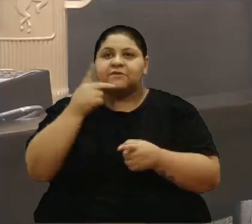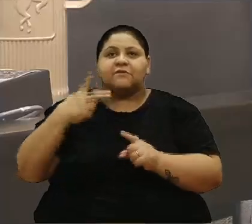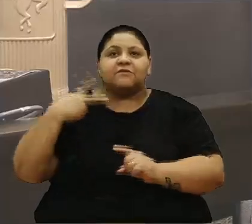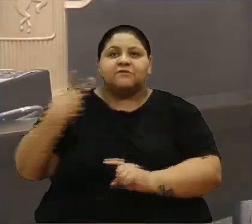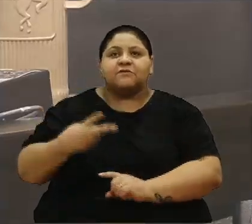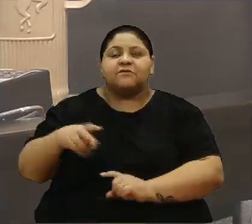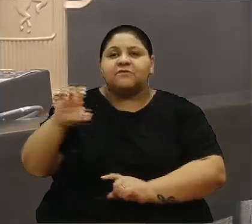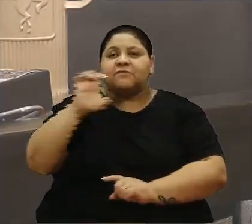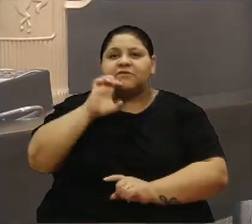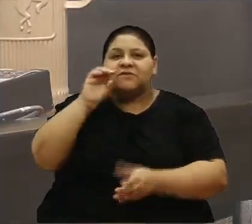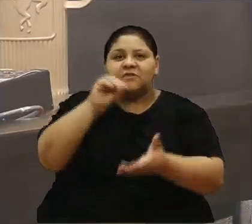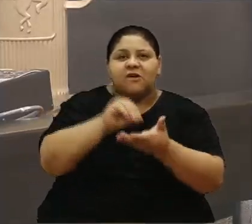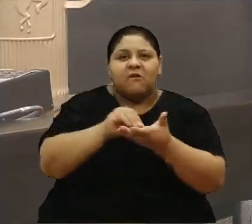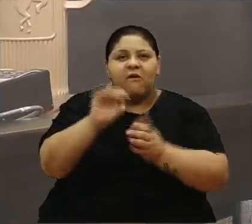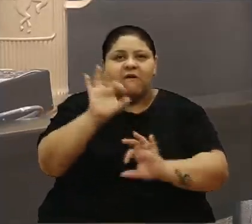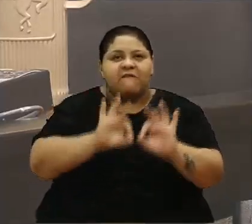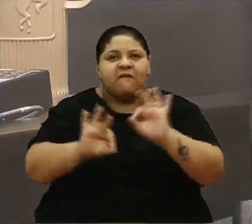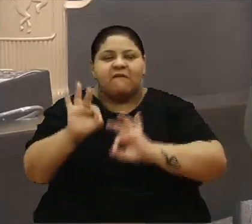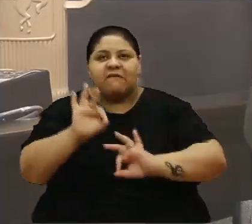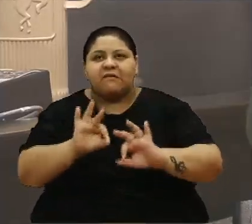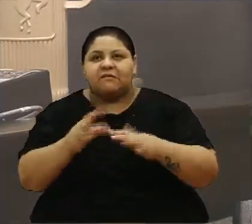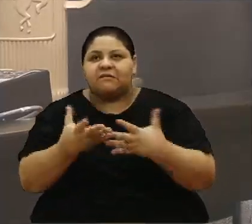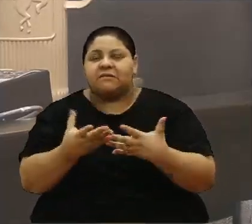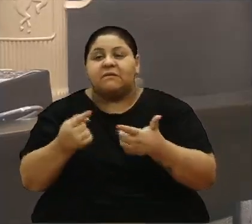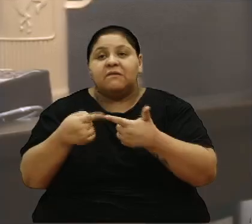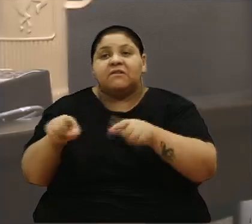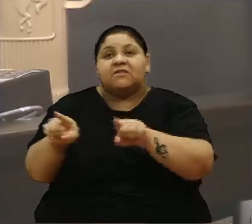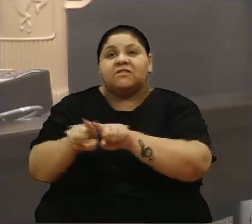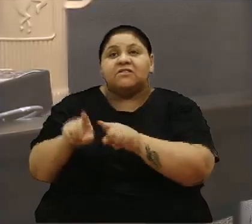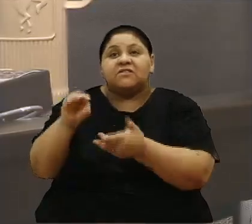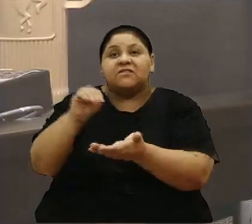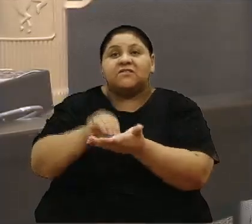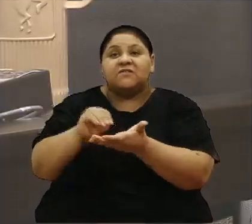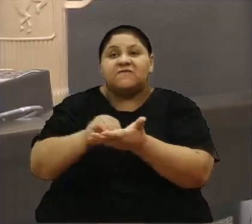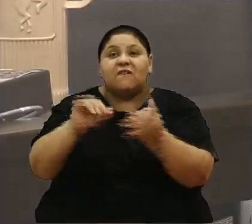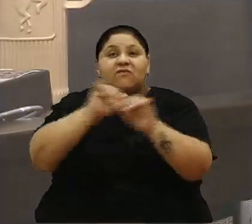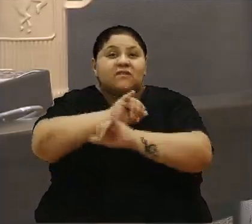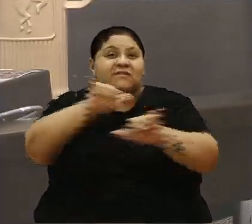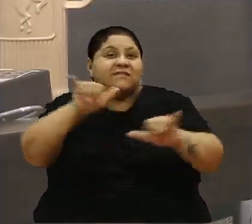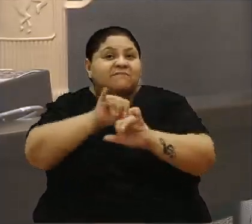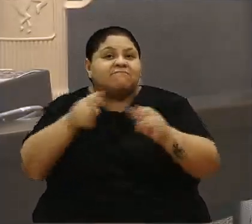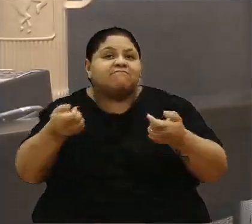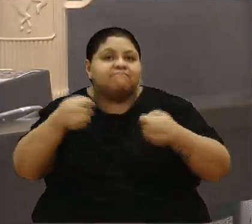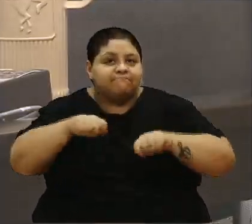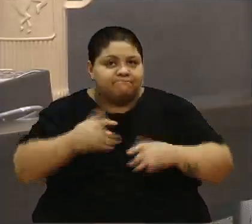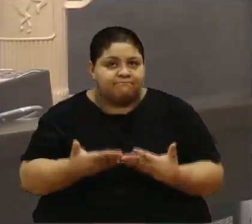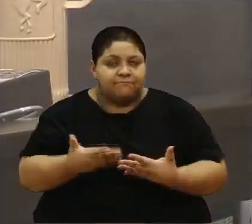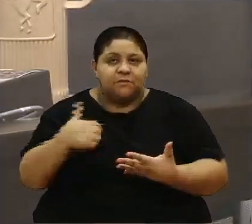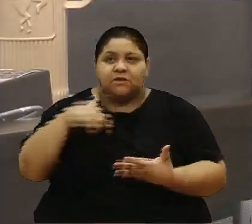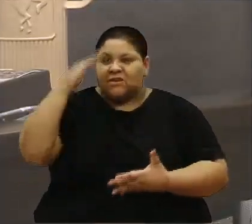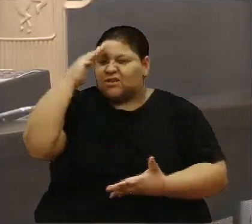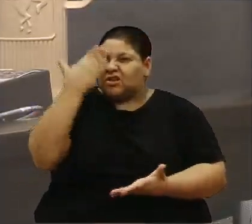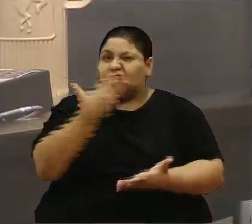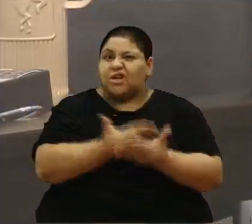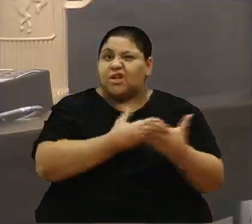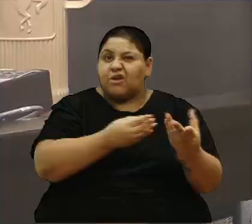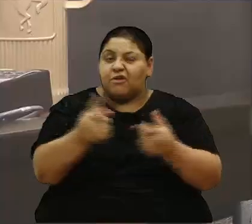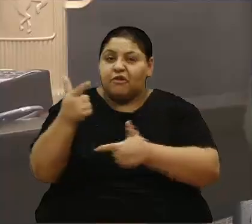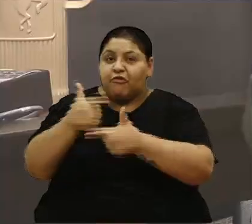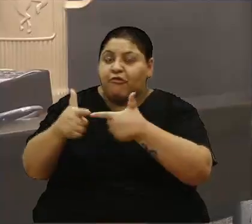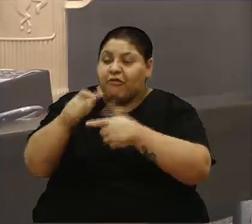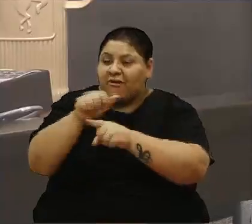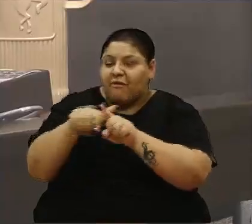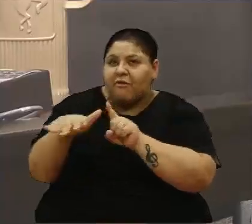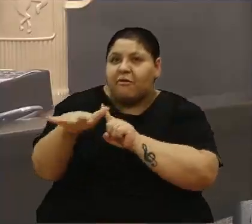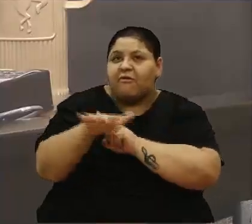Estela falou, a falta de organização, mas também falta as informações necessárias, né? E eu acredito que muito problema da nossa